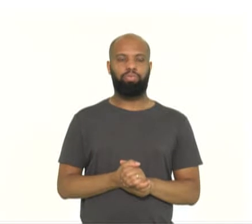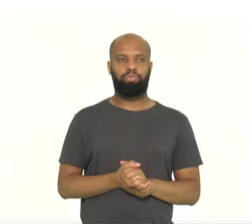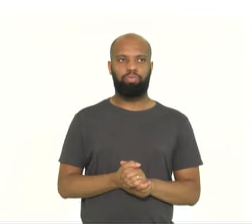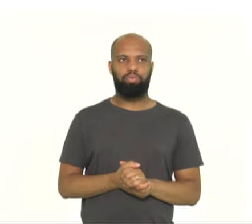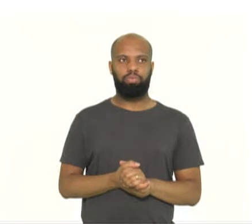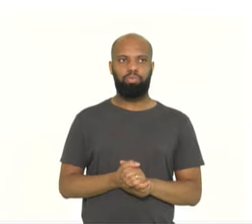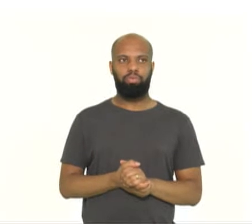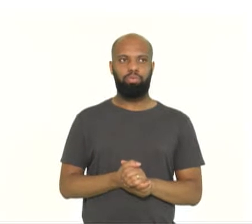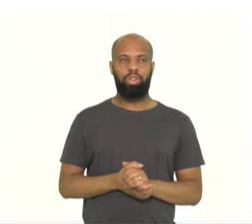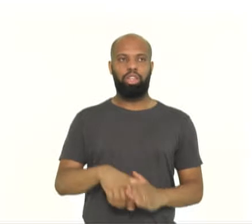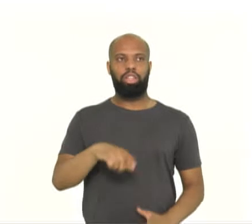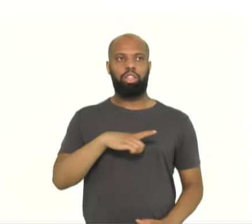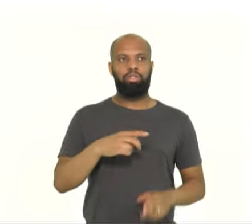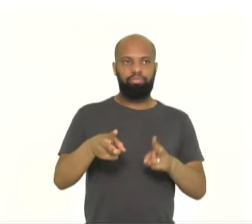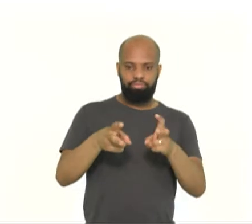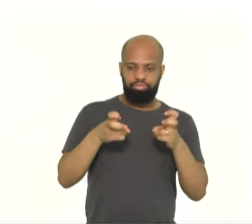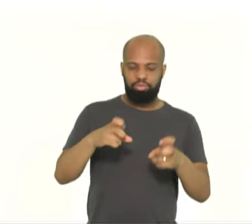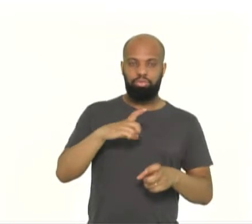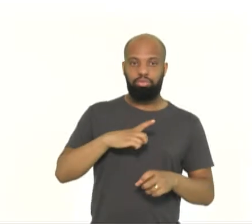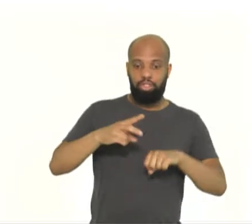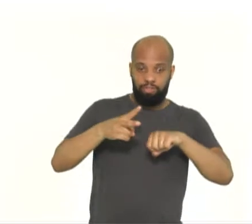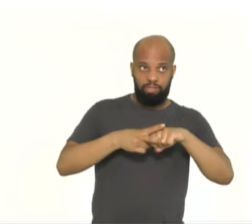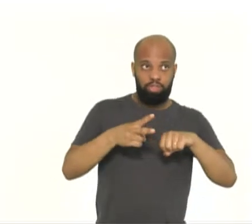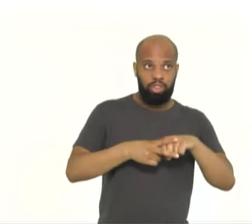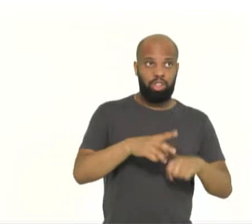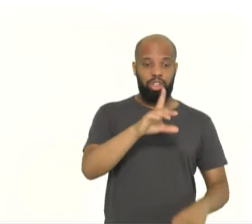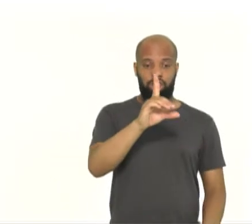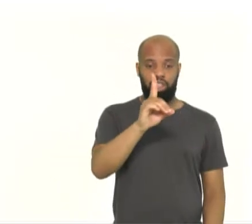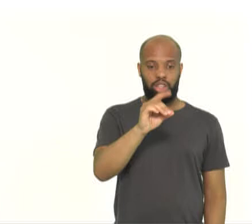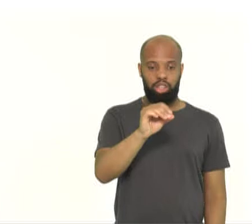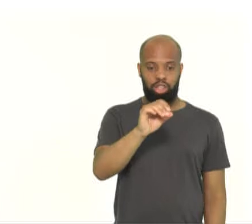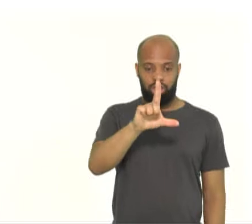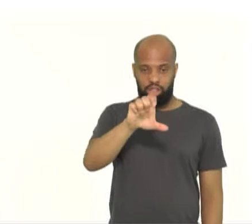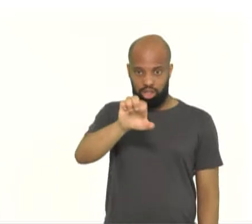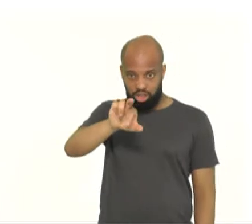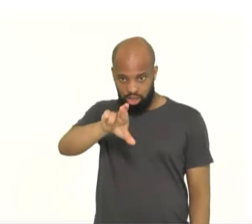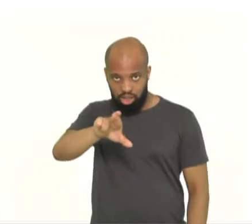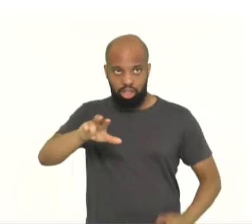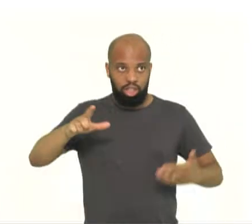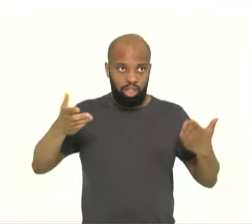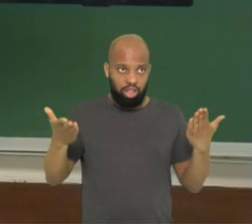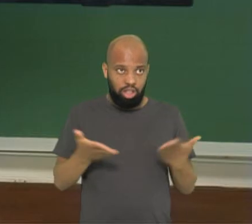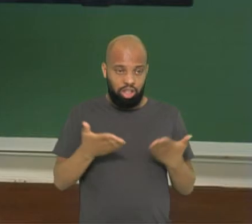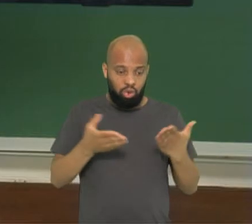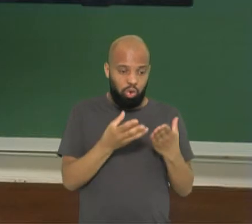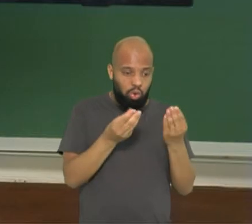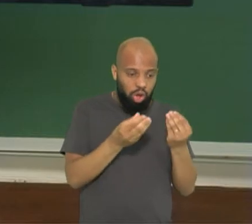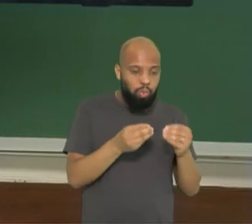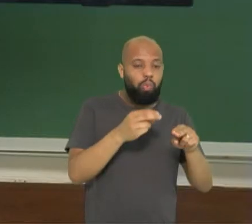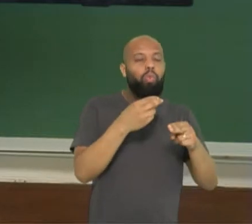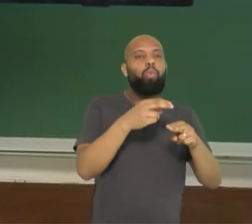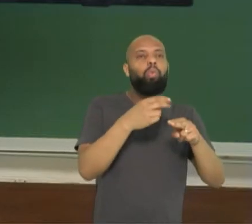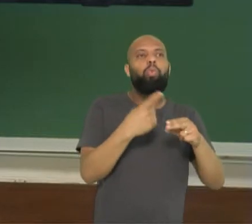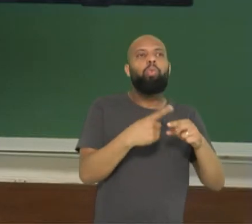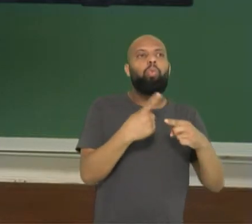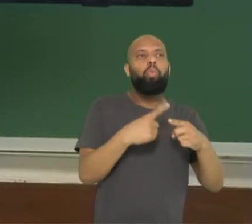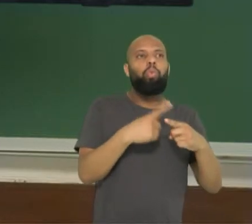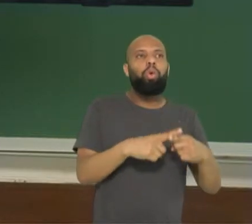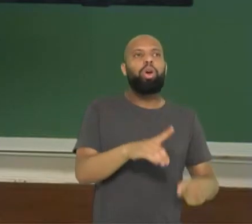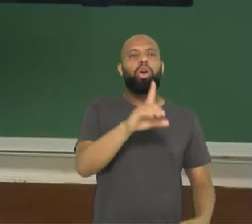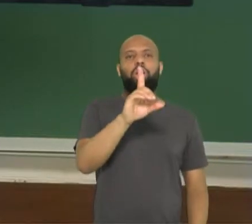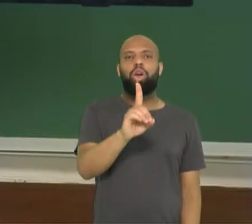Então, observe aqui, o verbo doler, ele está aqui, ó, no plural, por quê? Não está duele,